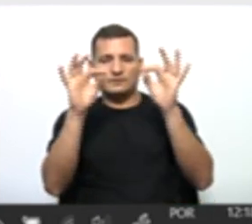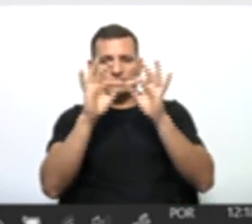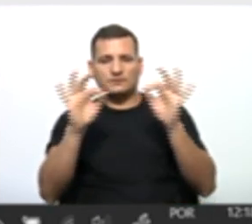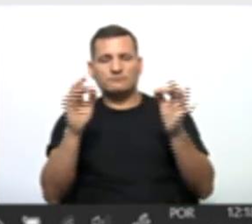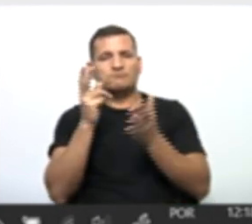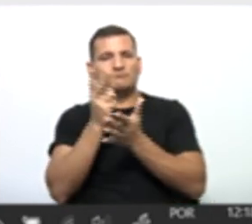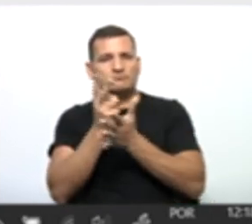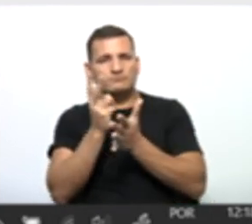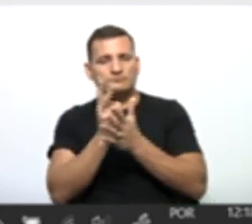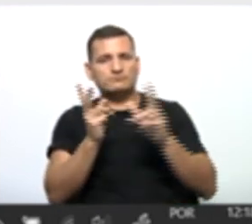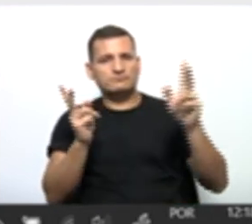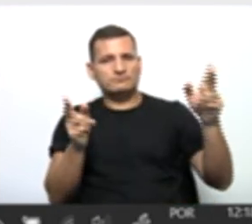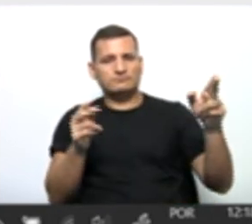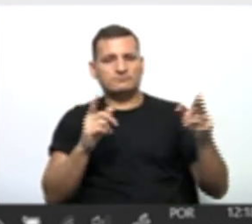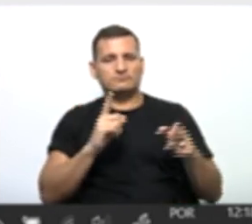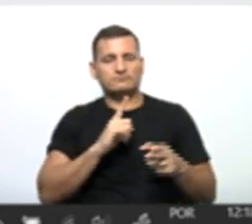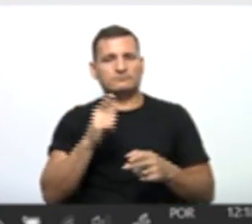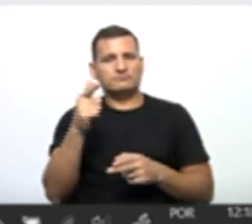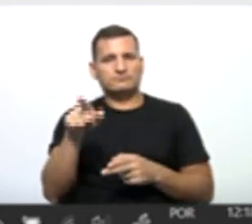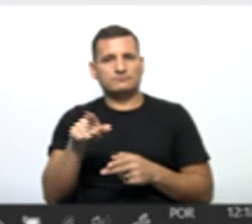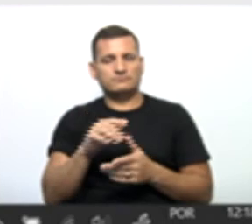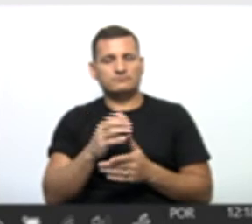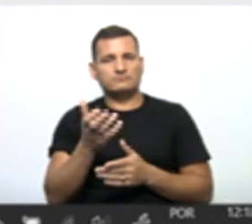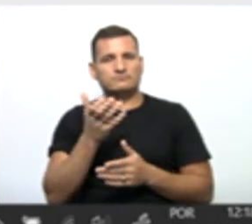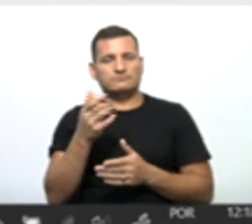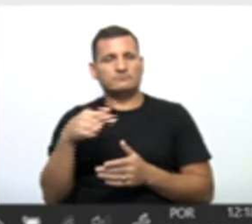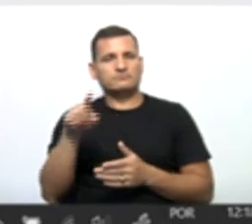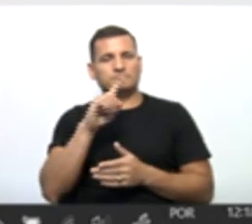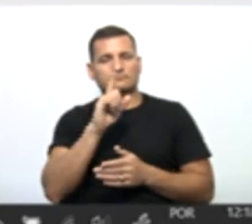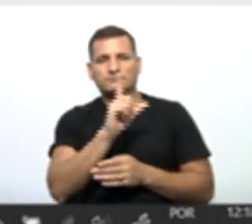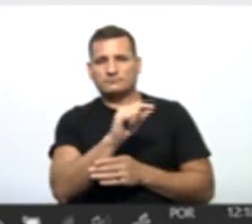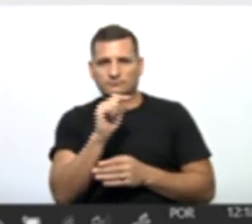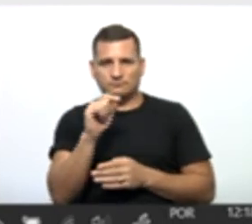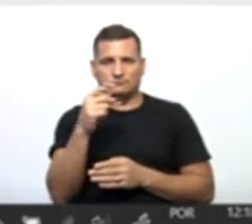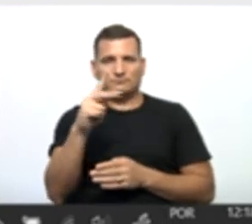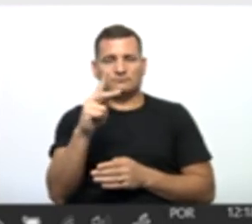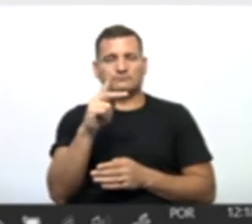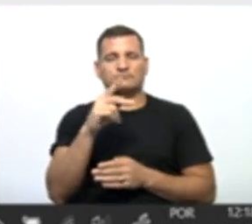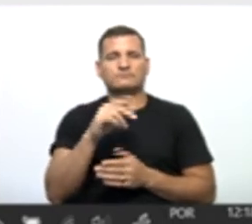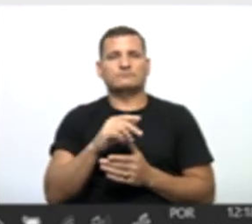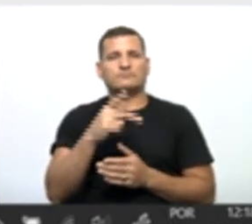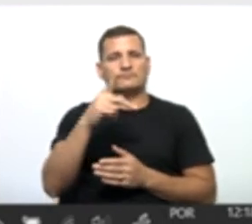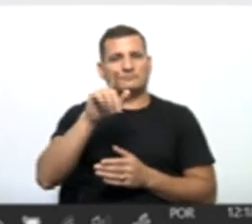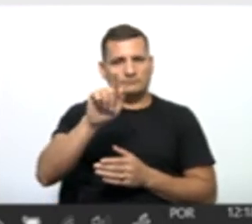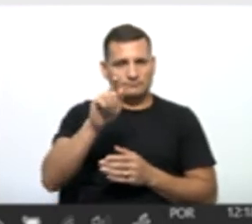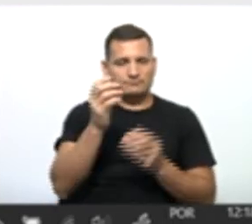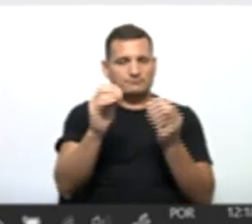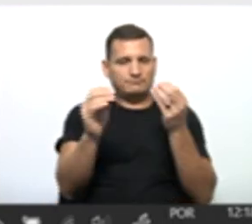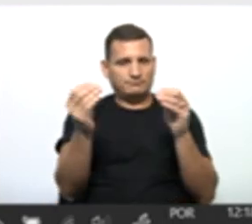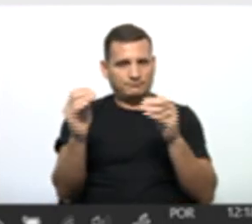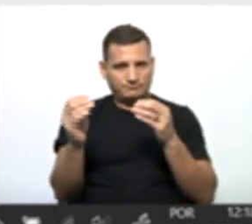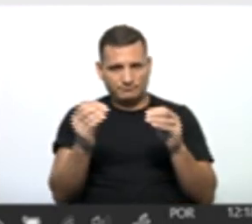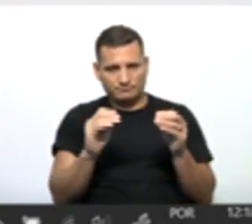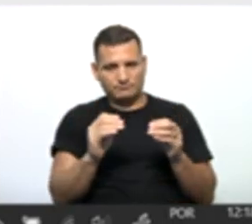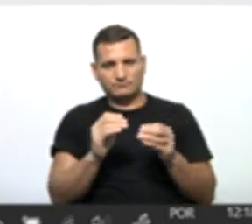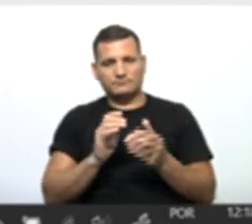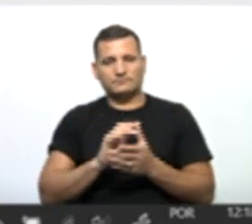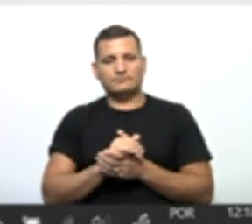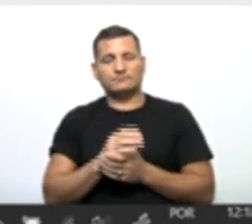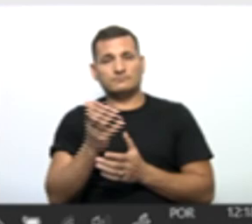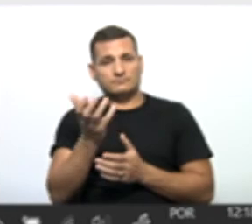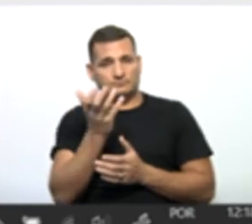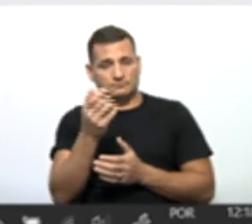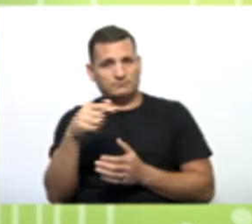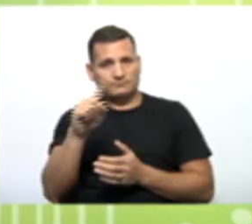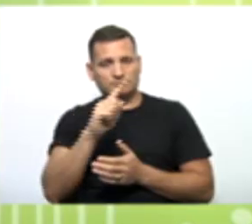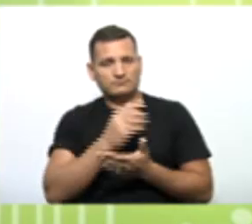ó. É o que eu quero que vocês adotem em suas páginas. Então, assim, aluno, ó, eu quero que você, a